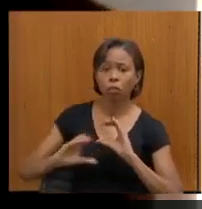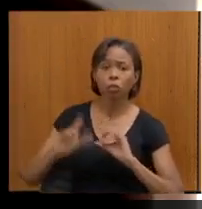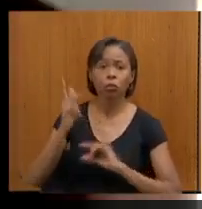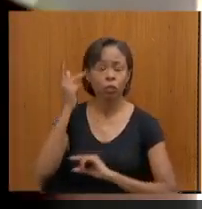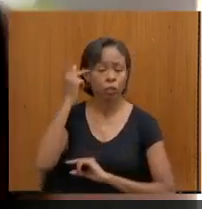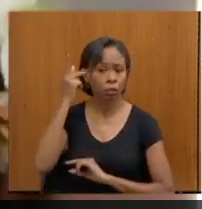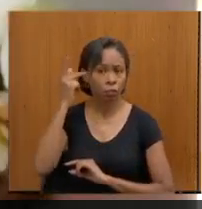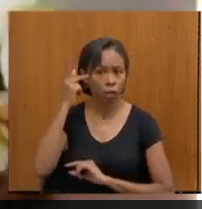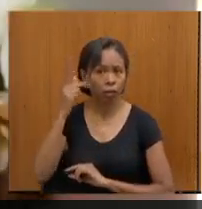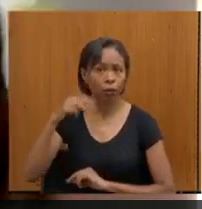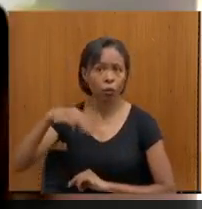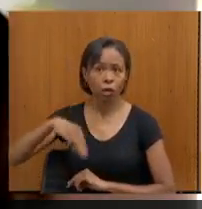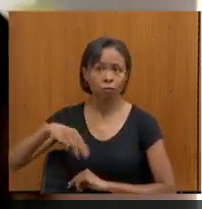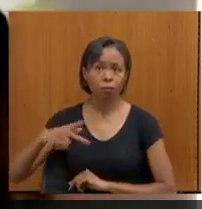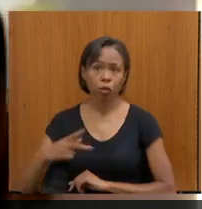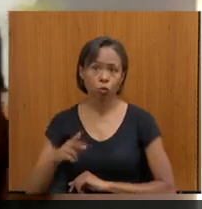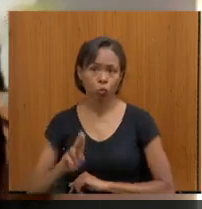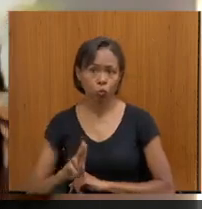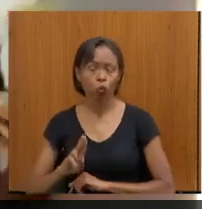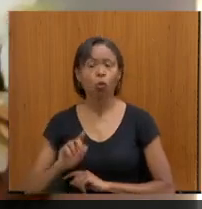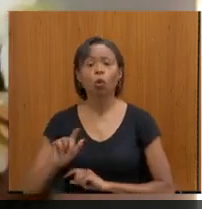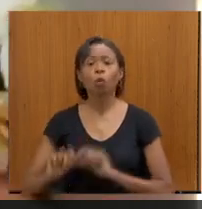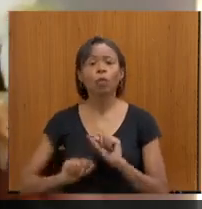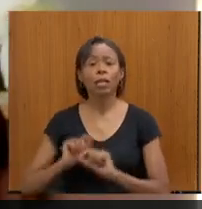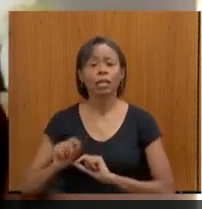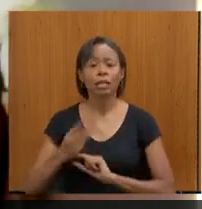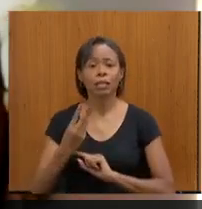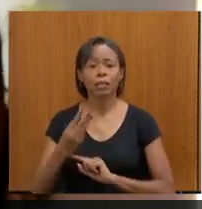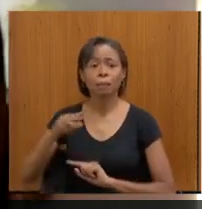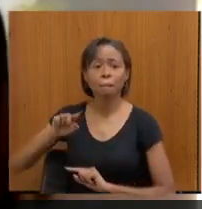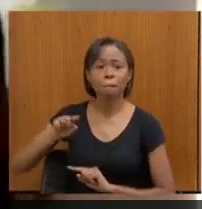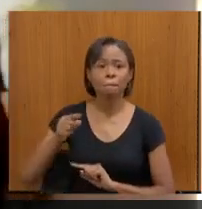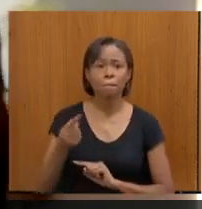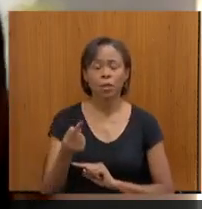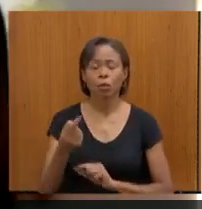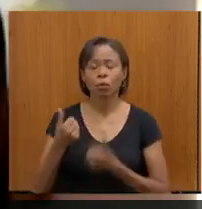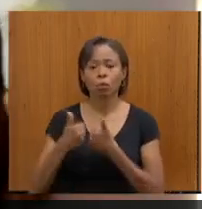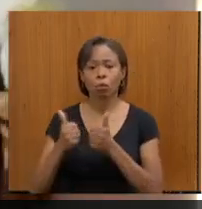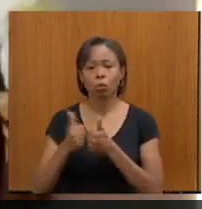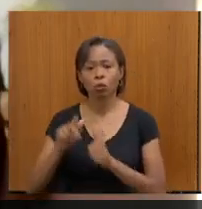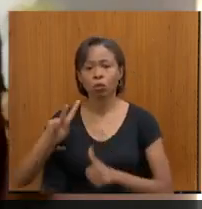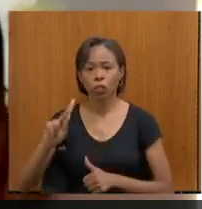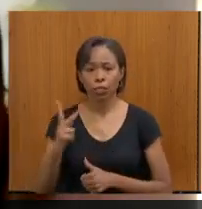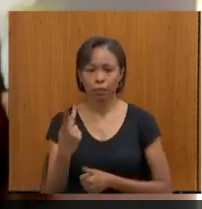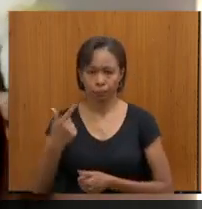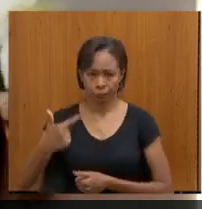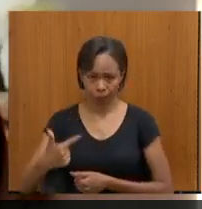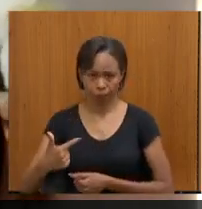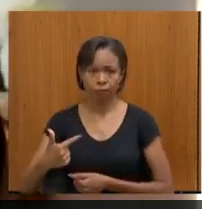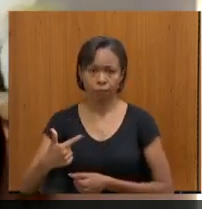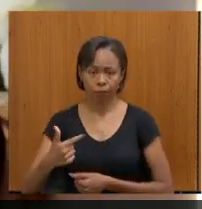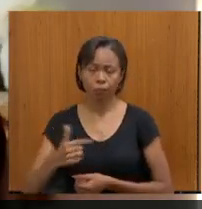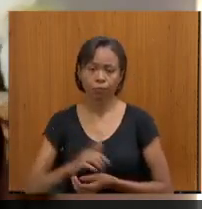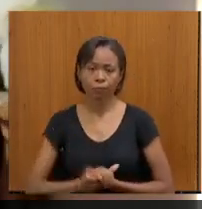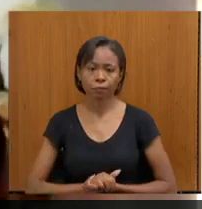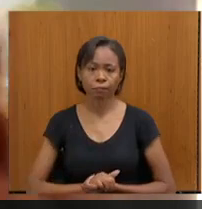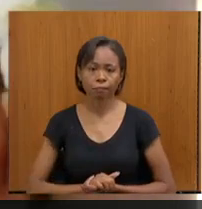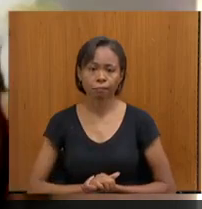Paulo para três mil ônibus de hidrogênio que nós estamos conversando com ele também